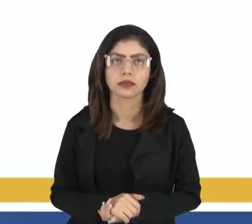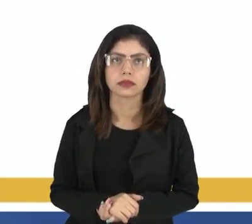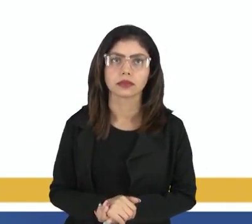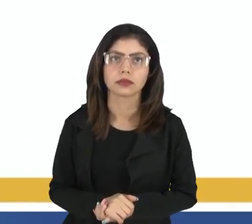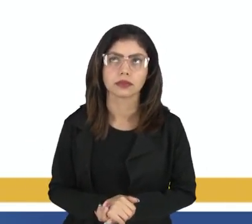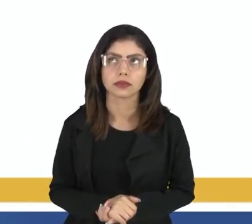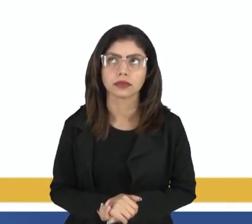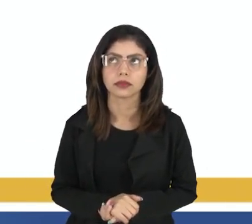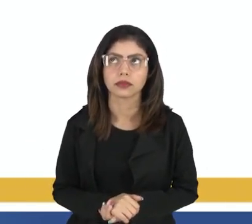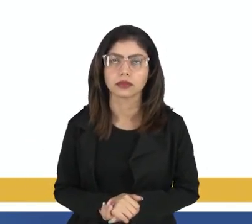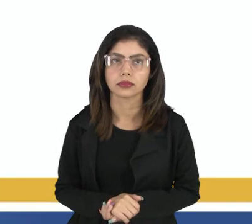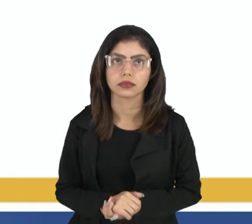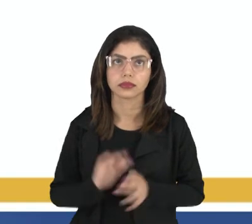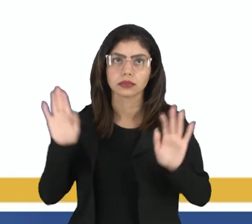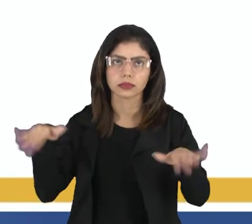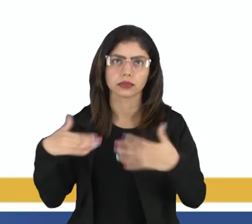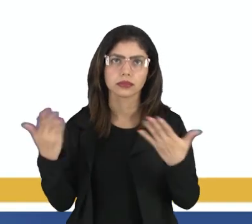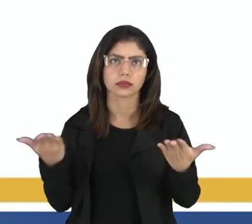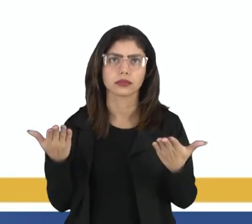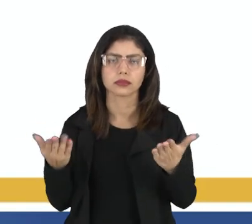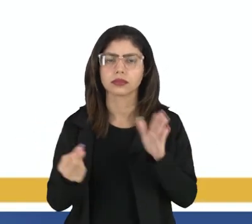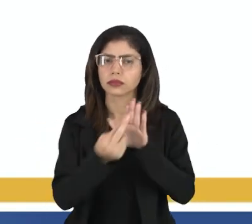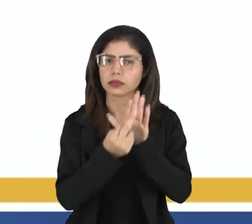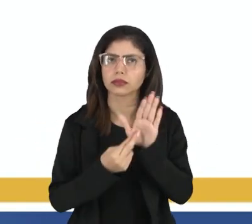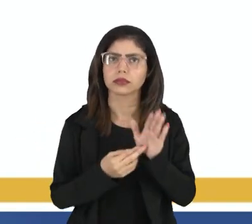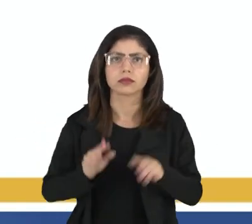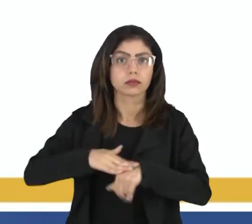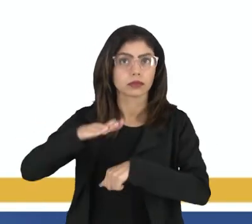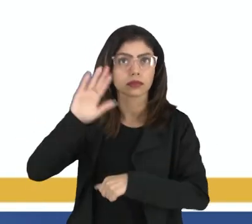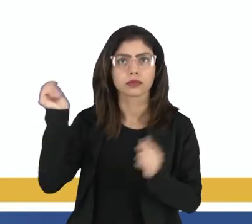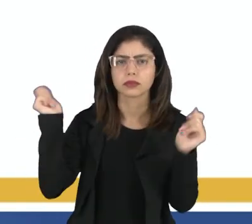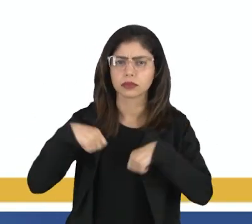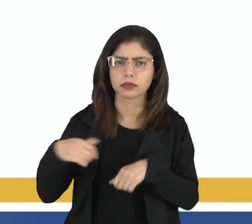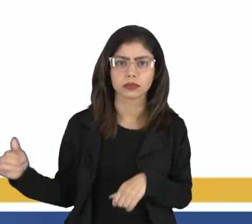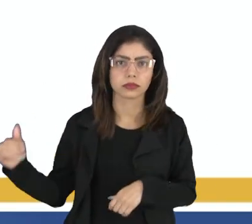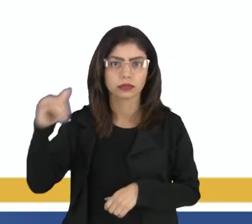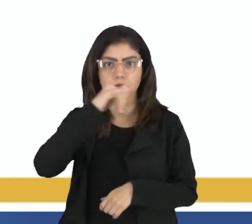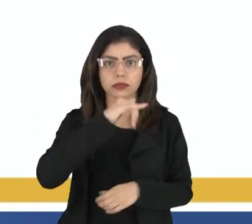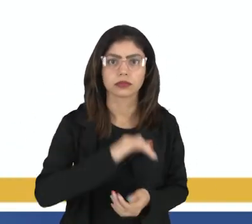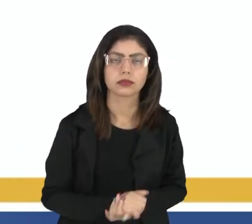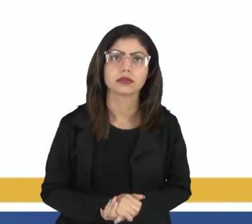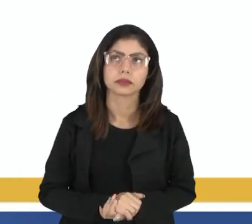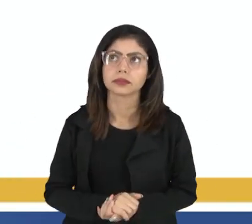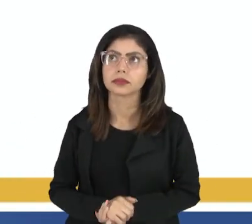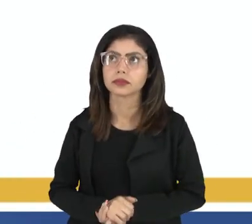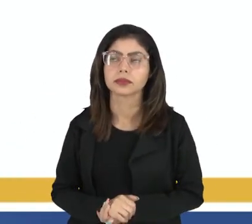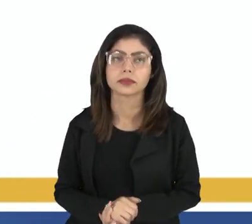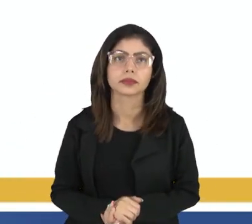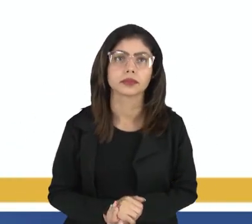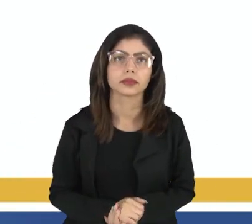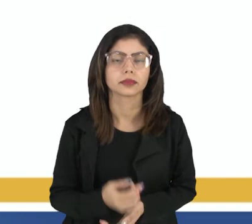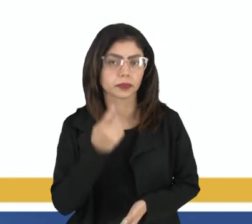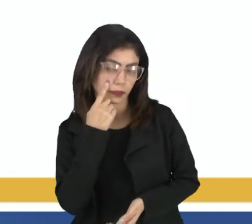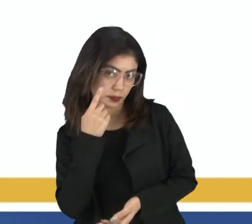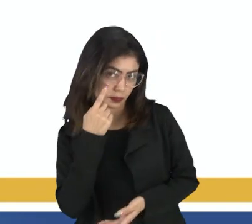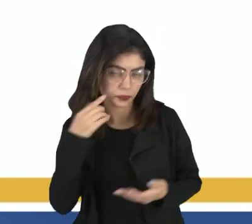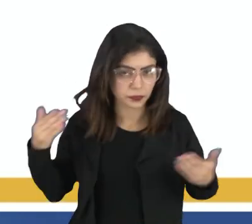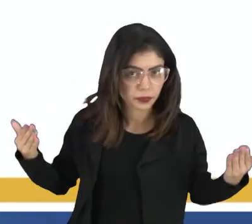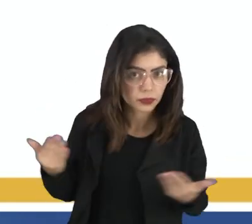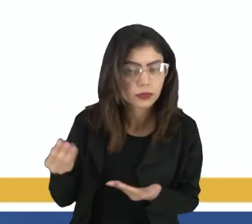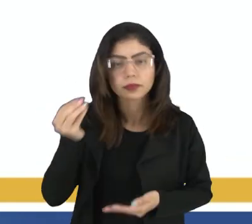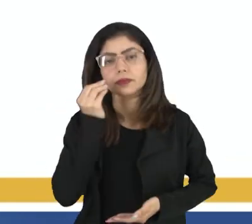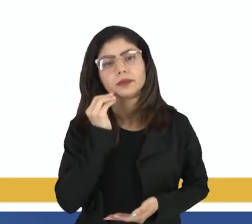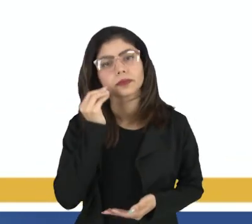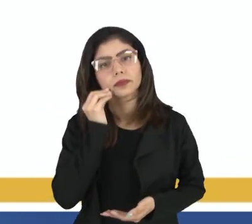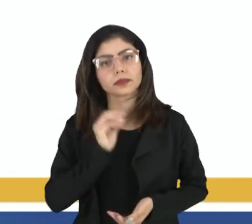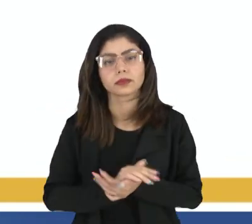0,75x. Qual a receita máxima possível por viagem? Então, olha lá, a gente vai tentar